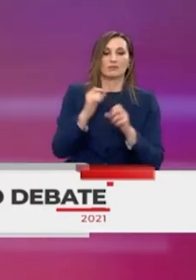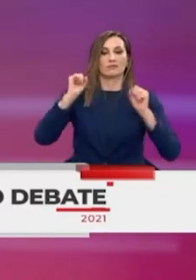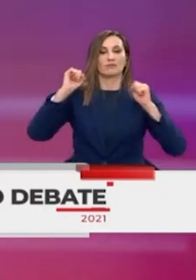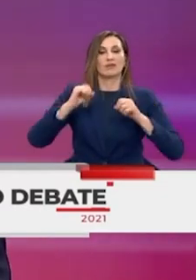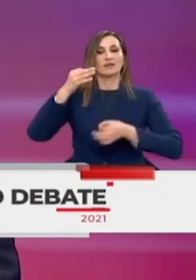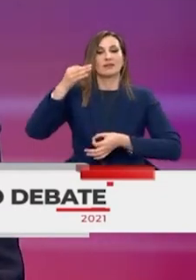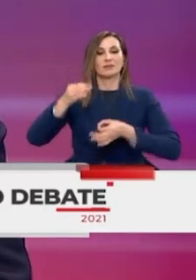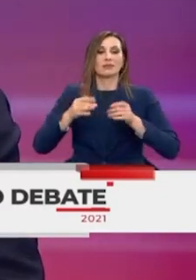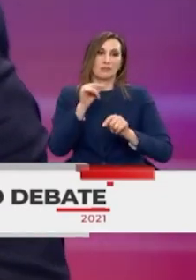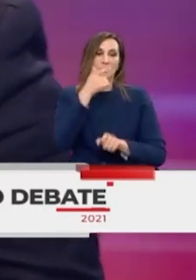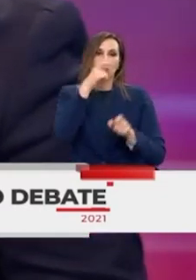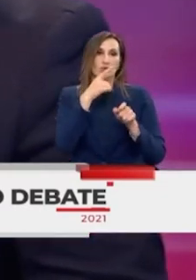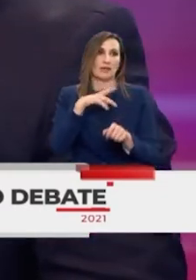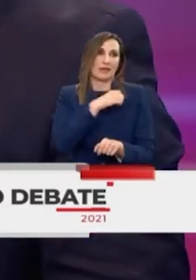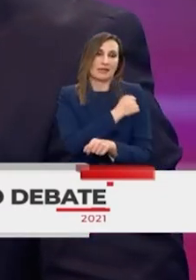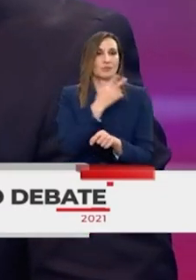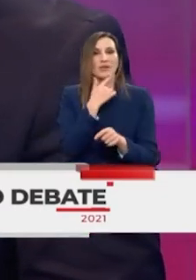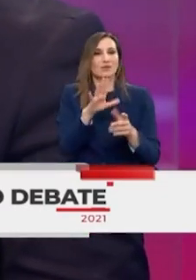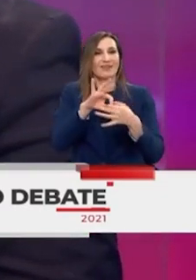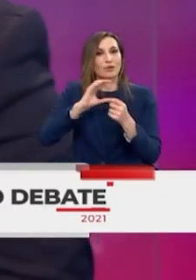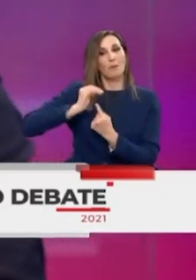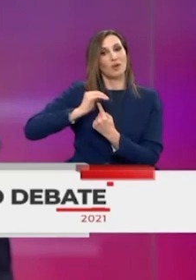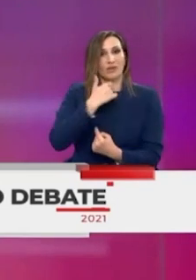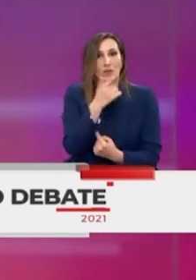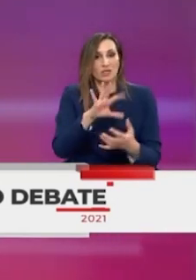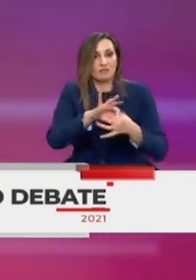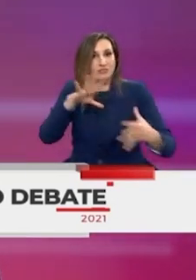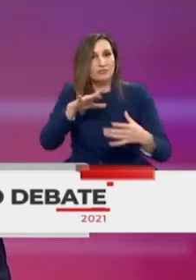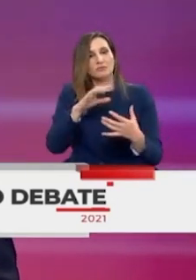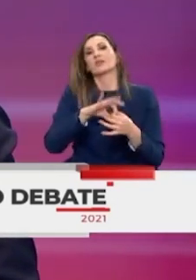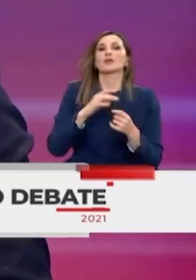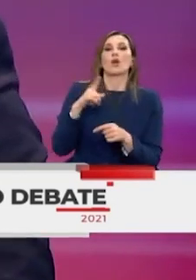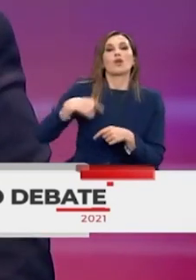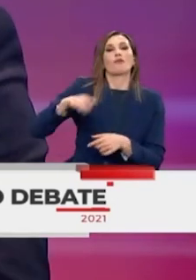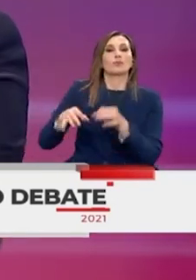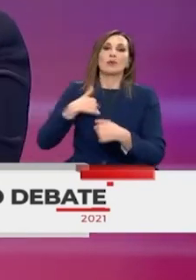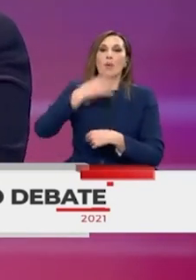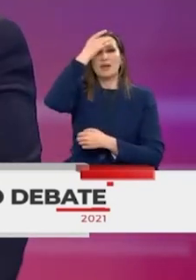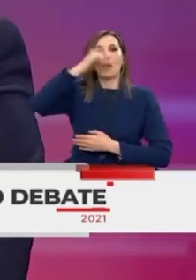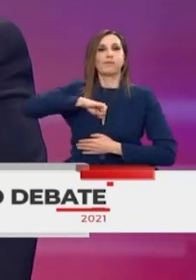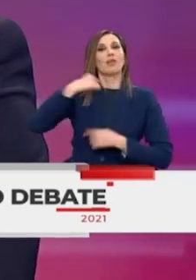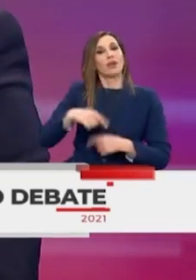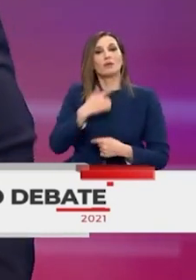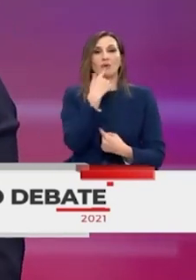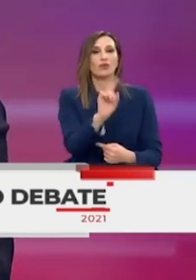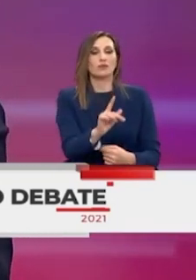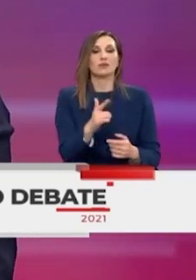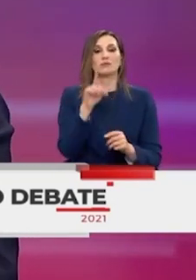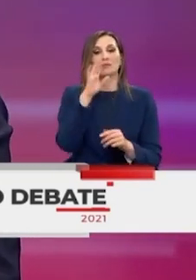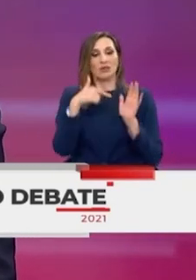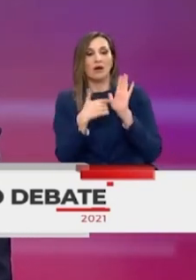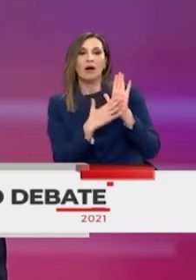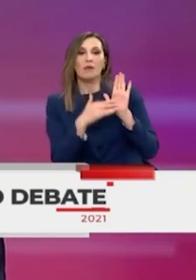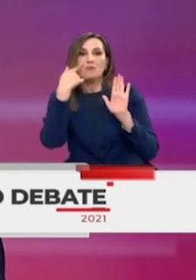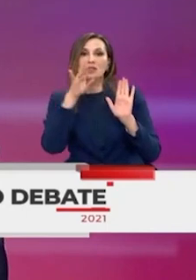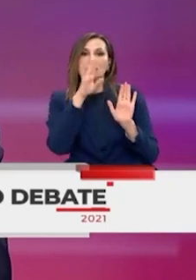no Supremo Tribunal. Também perceberem exatamente. Sim, senhor, mas eu disse logo, não tem a ver com pedofilia, ele não foi a julgamento, tenho a minha opinião, não a vou dizer. Agora, há uma coisa que é certa e eu tenho aqui, se quiser mostre. O